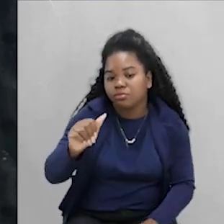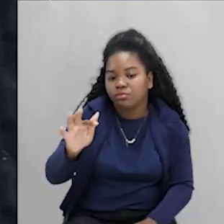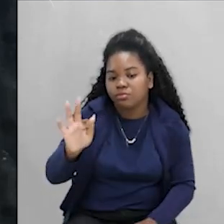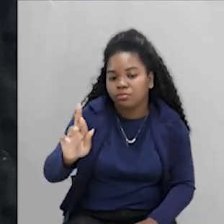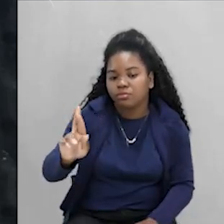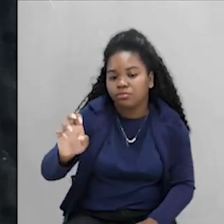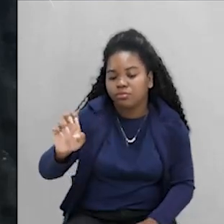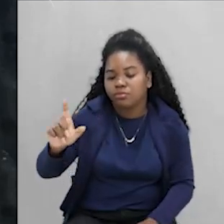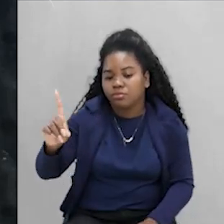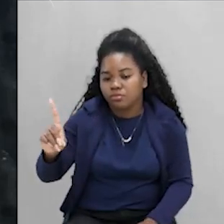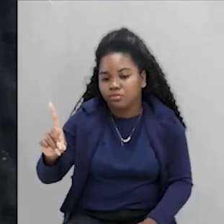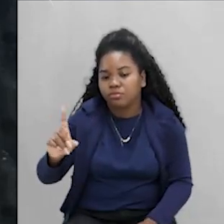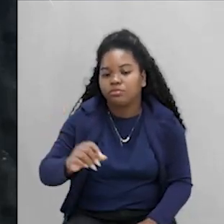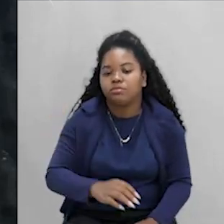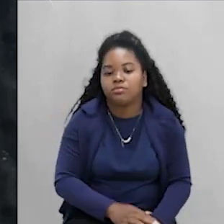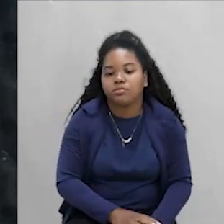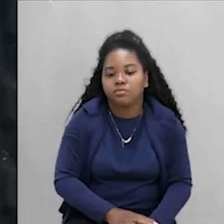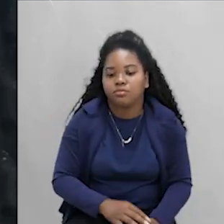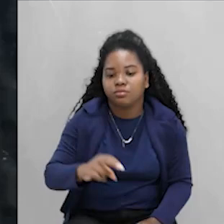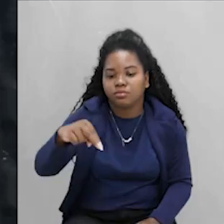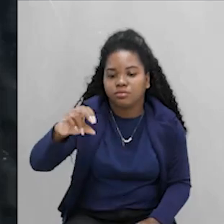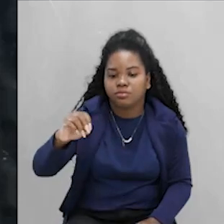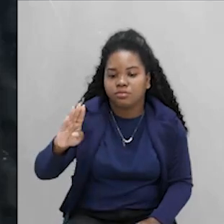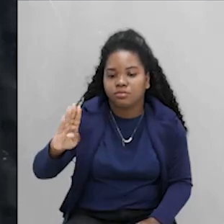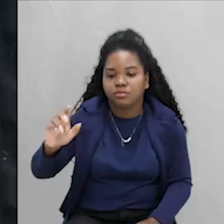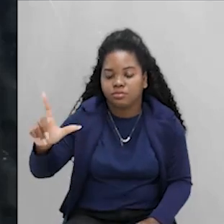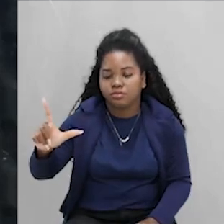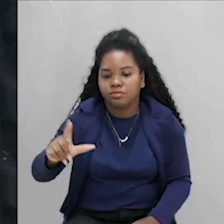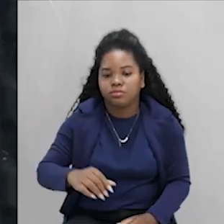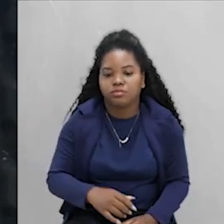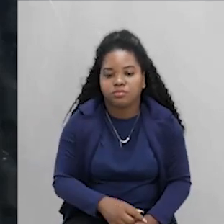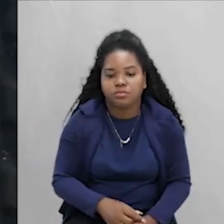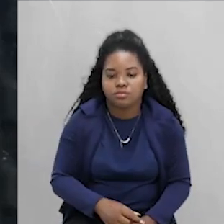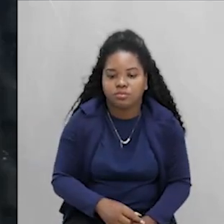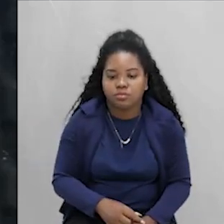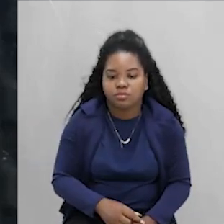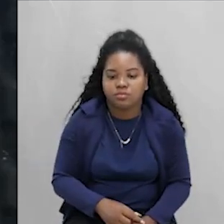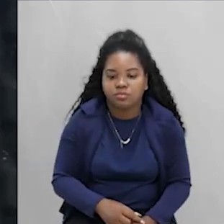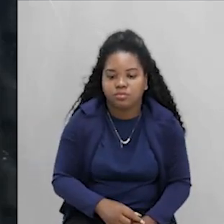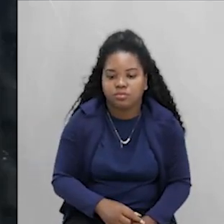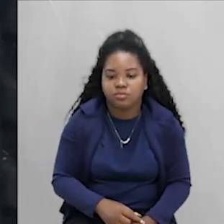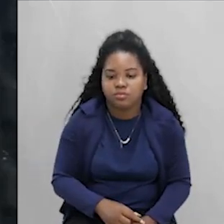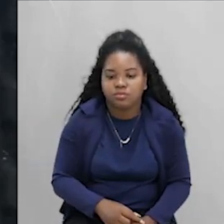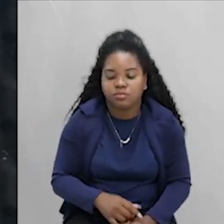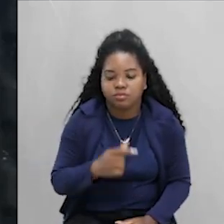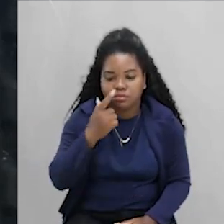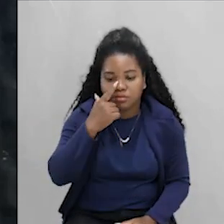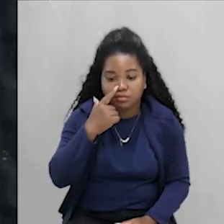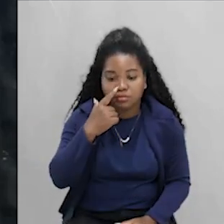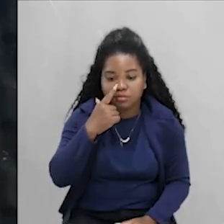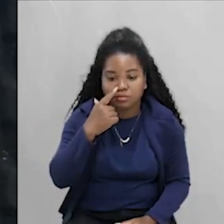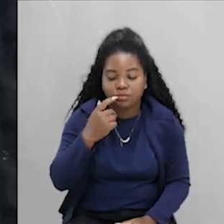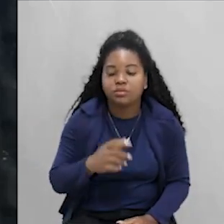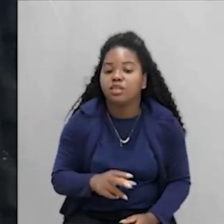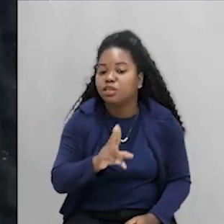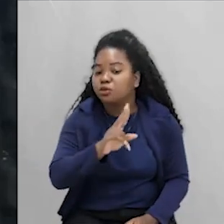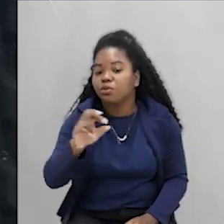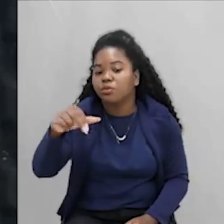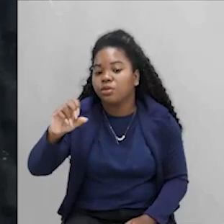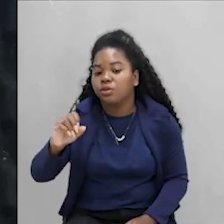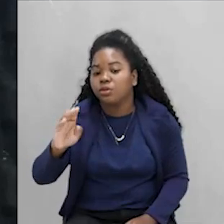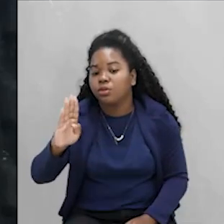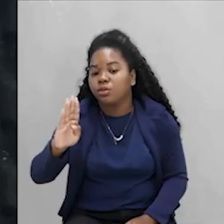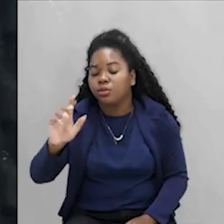que você ouviu falar como o prêmio Nobel né prêmio Nobel na paz mas este problema o prêmio Nobel de química de física